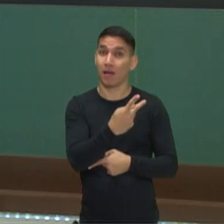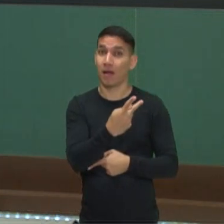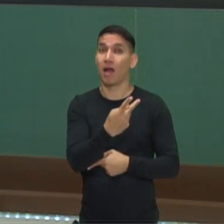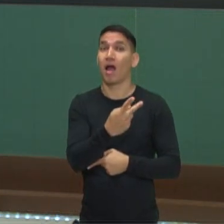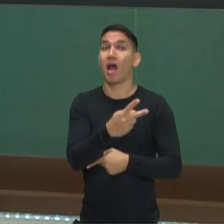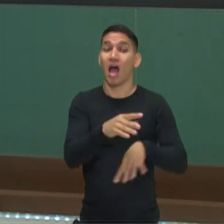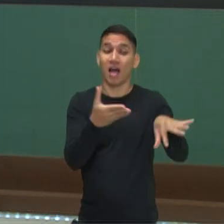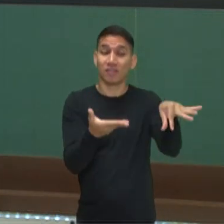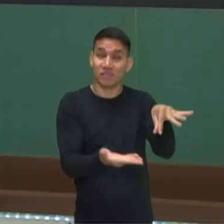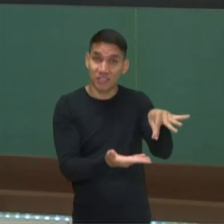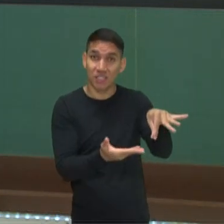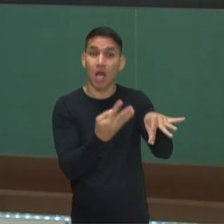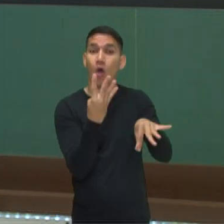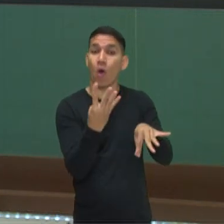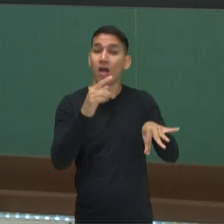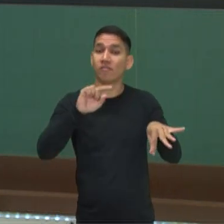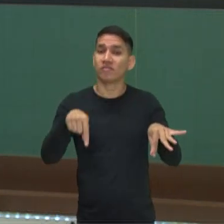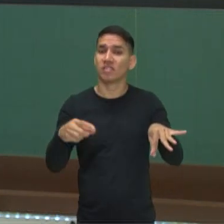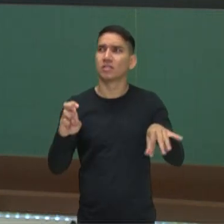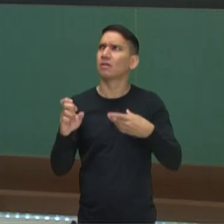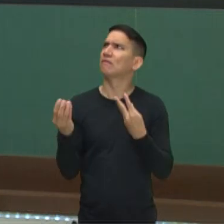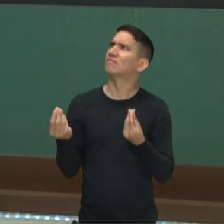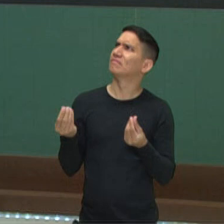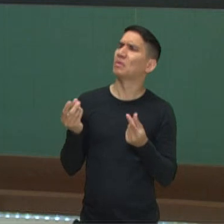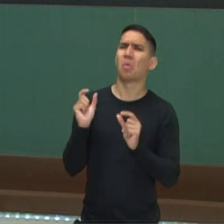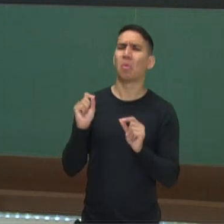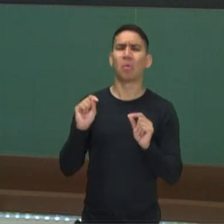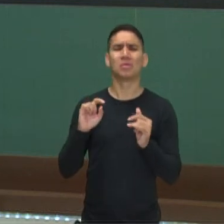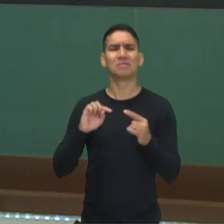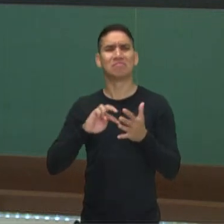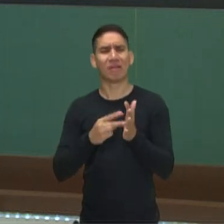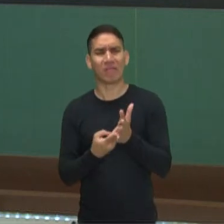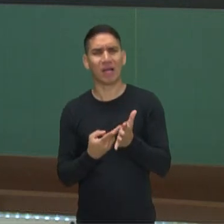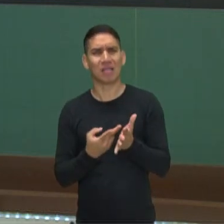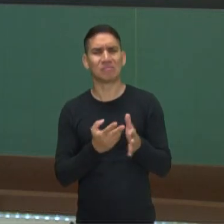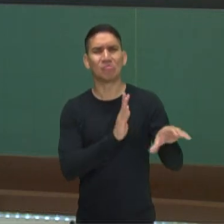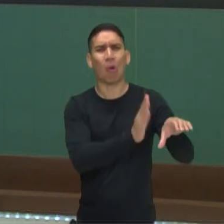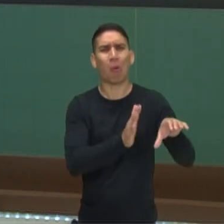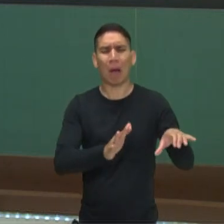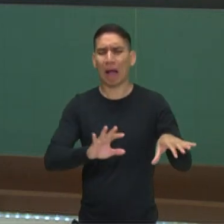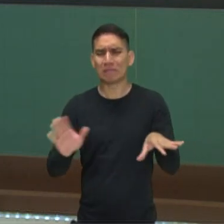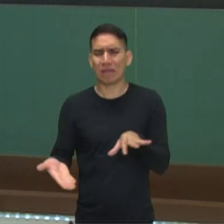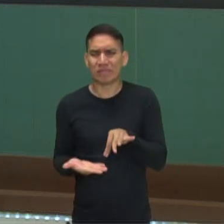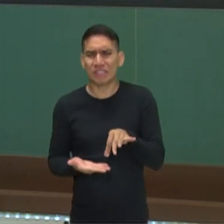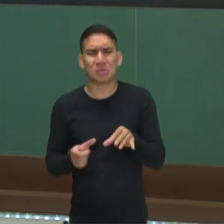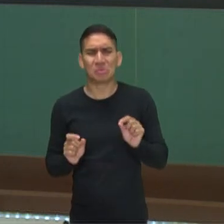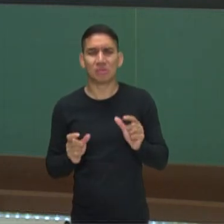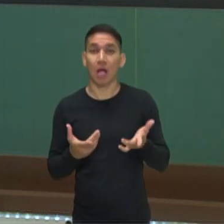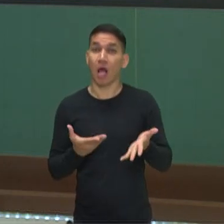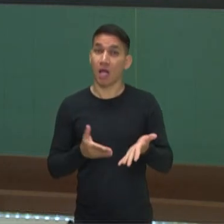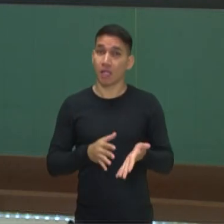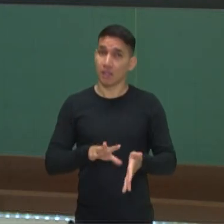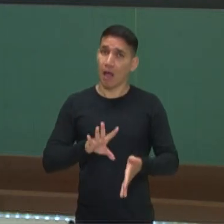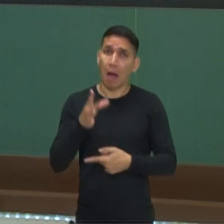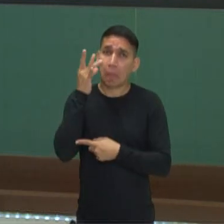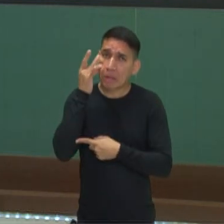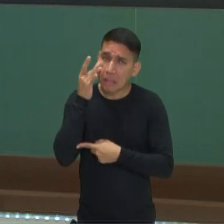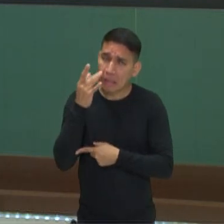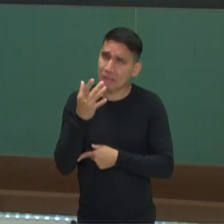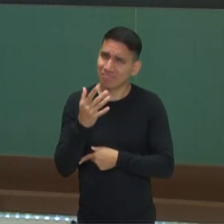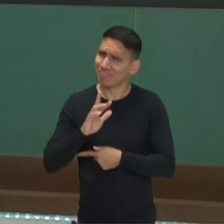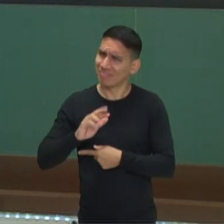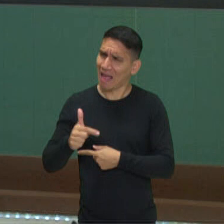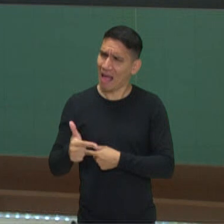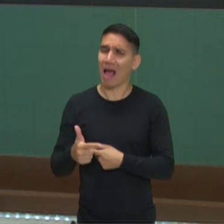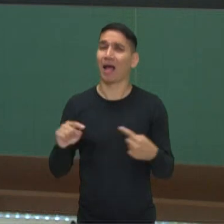ou seja, o que tem a ver tomate com vagina, né? Na prática não tem nada, porém a questão